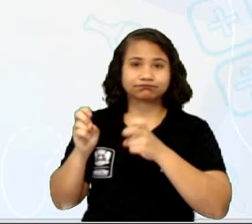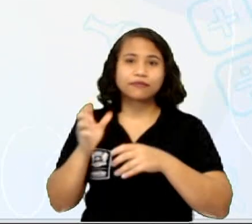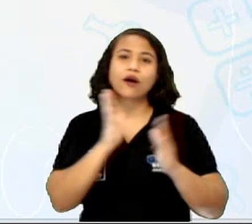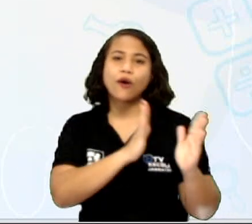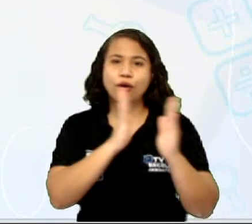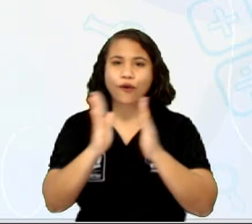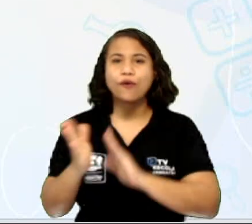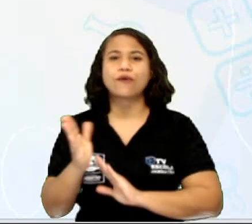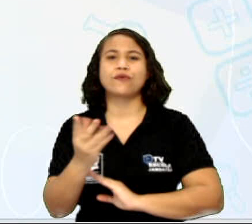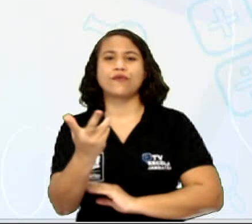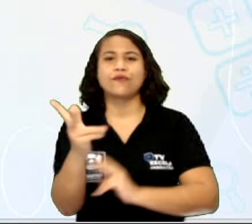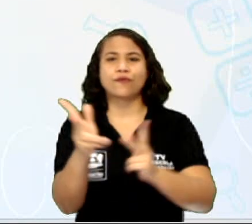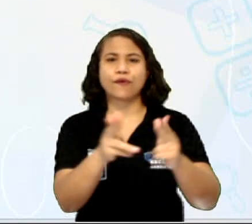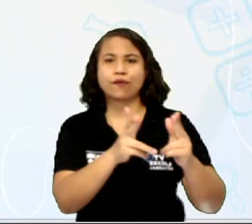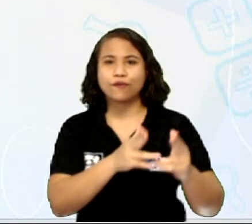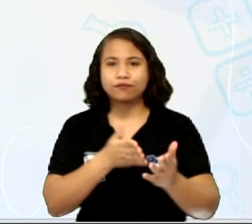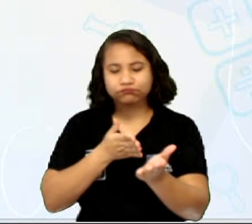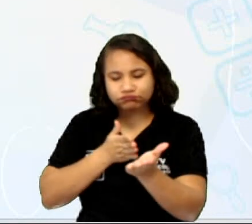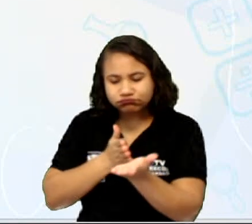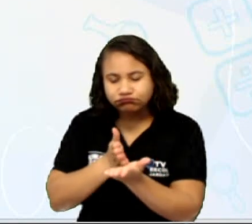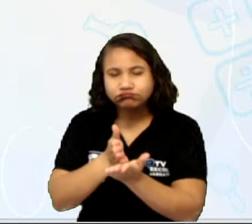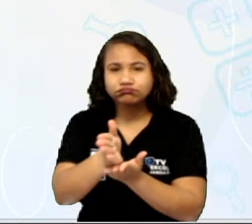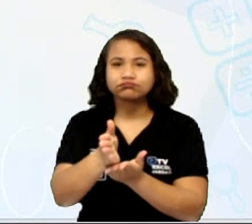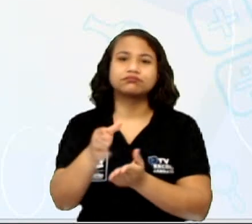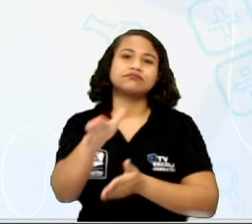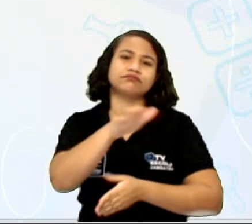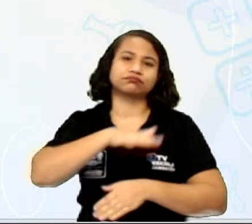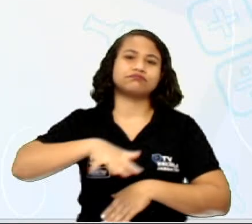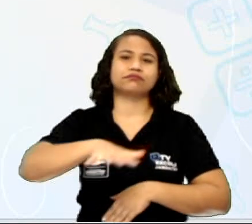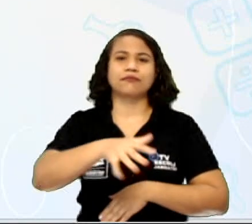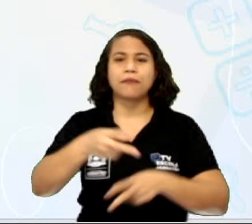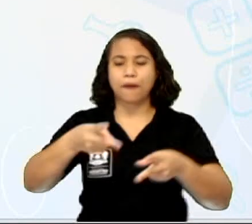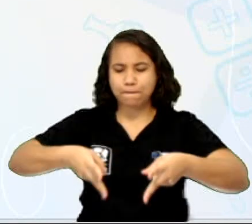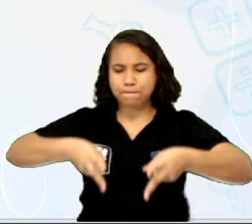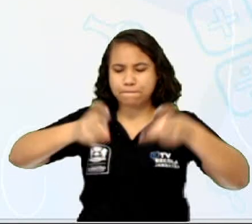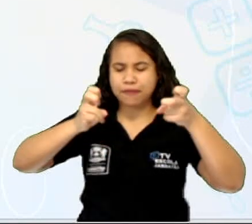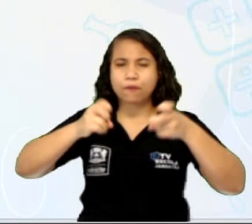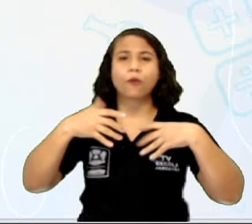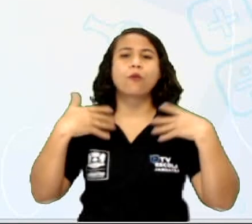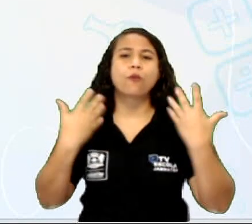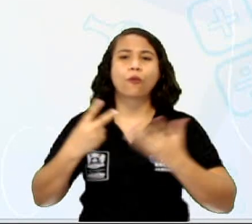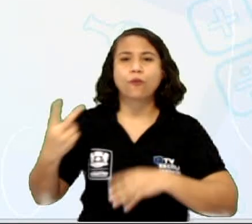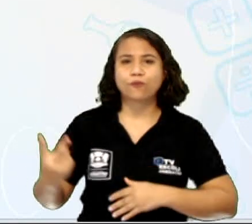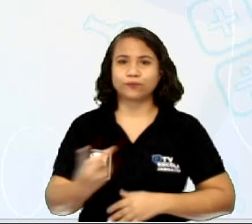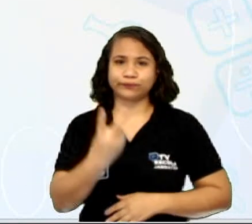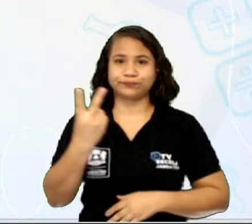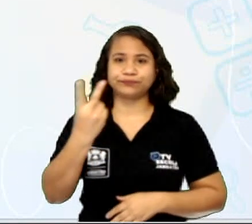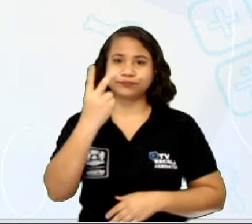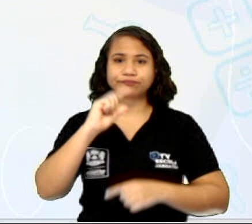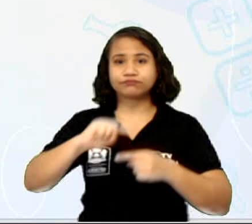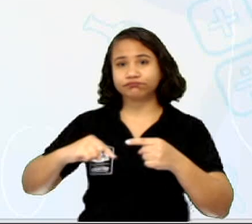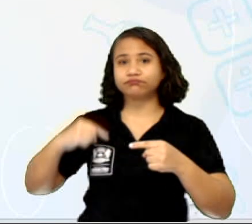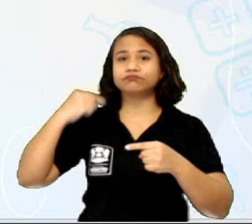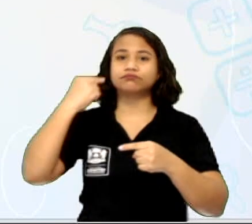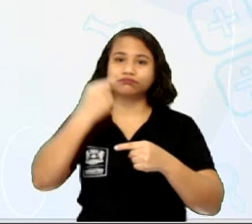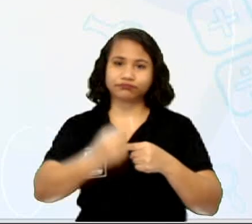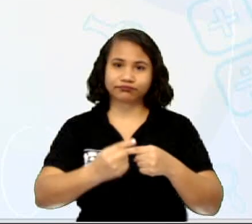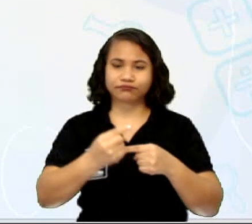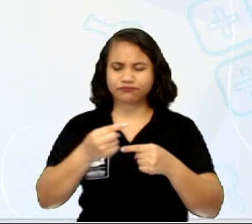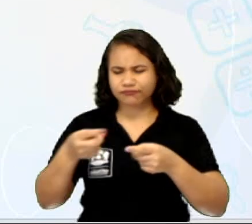proporção a gente precisa seguir esse espaço daí primeiro identificar as grandezas e é depois a gente